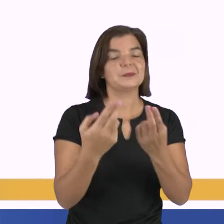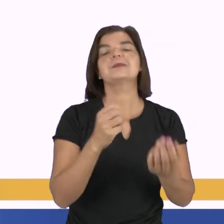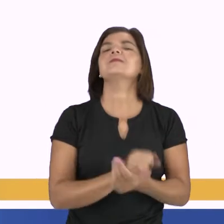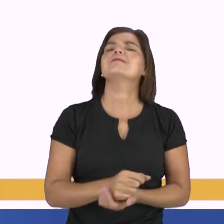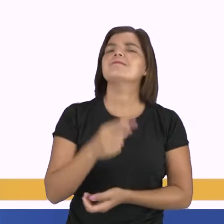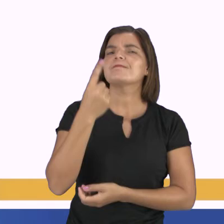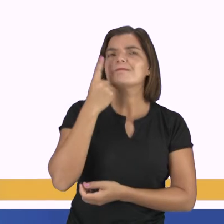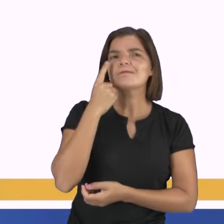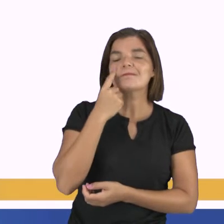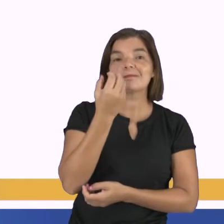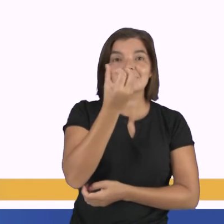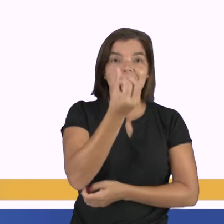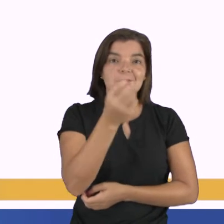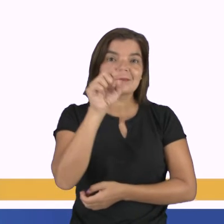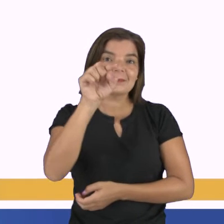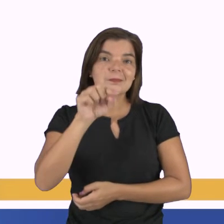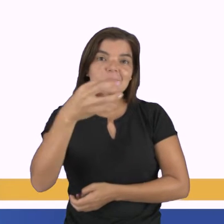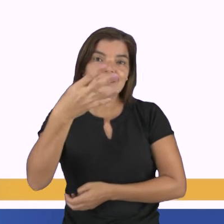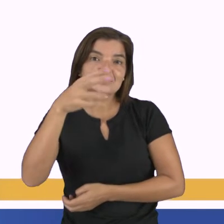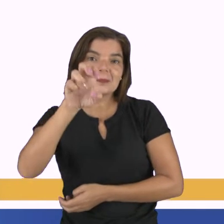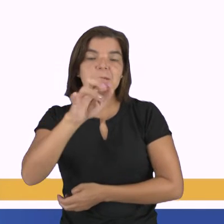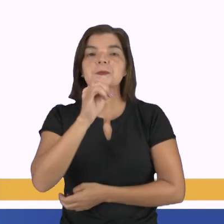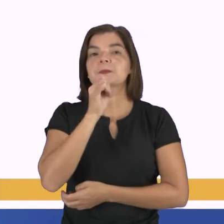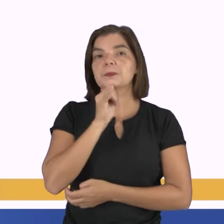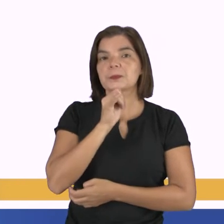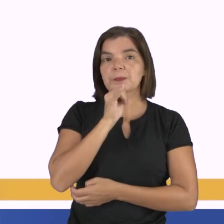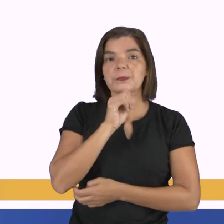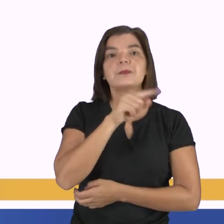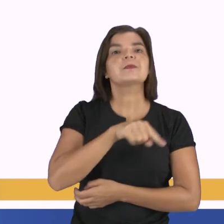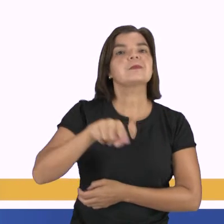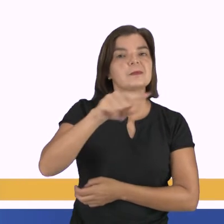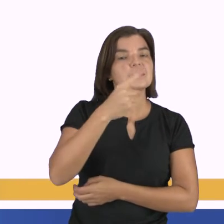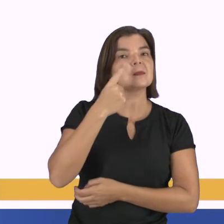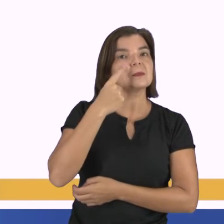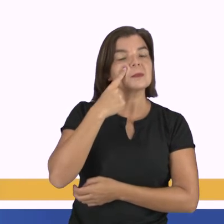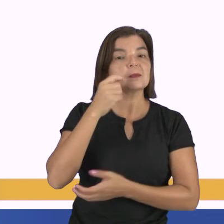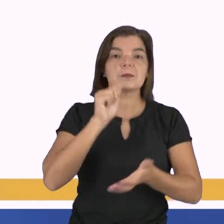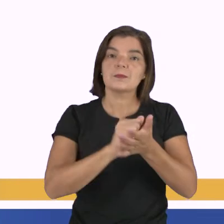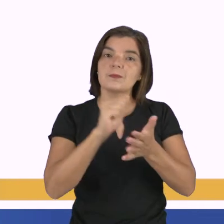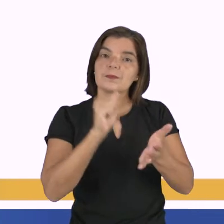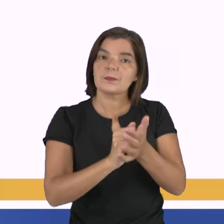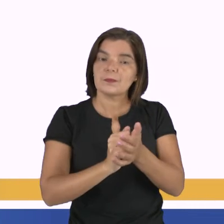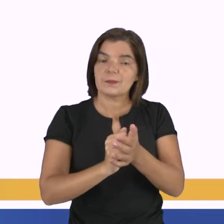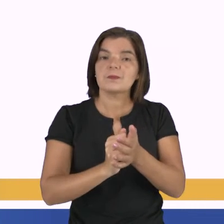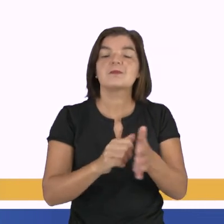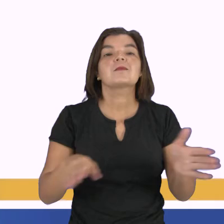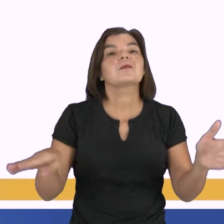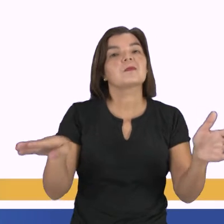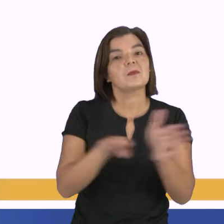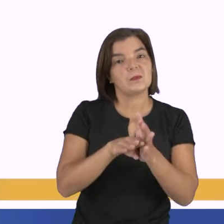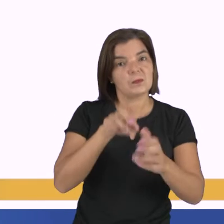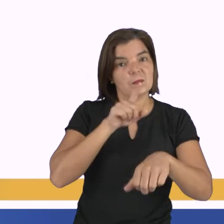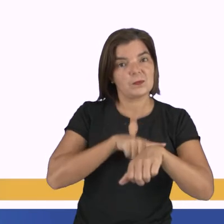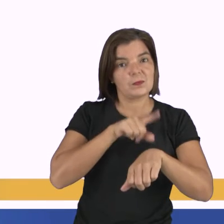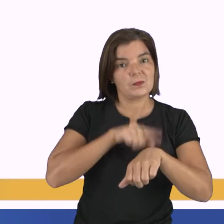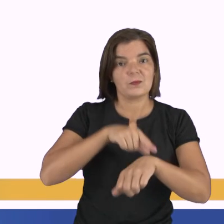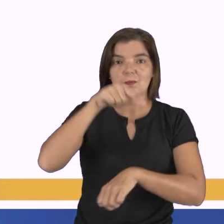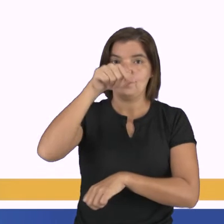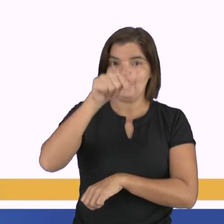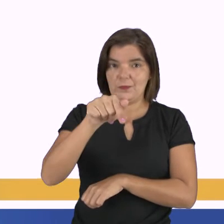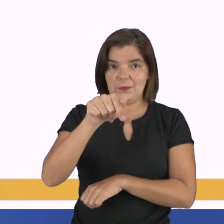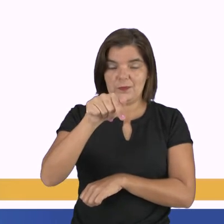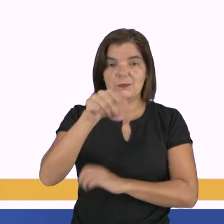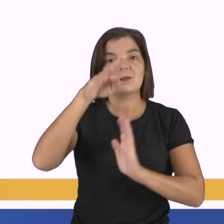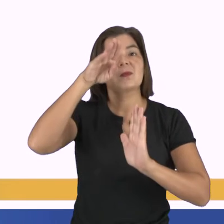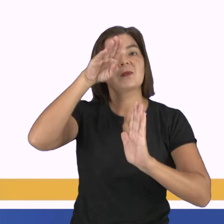se você pegar 6:45, por exemplo, você vai falar a hora que vai chegar e os minutos que faltam.